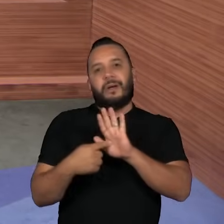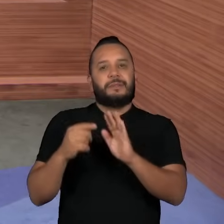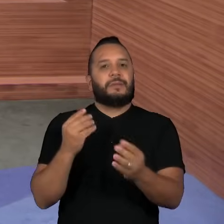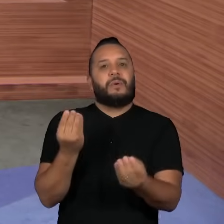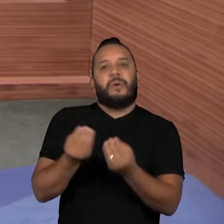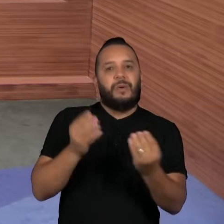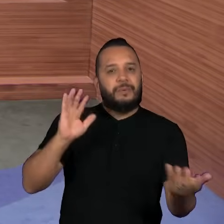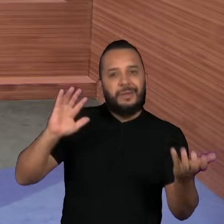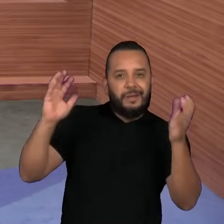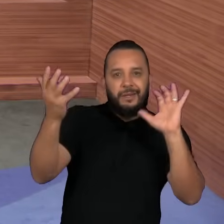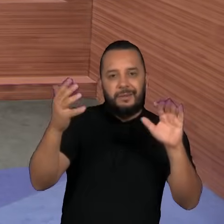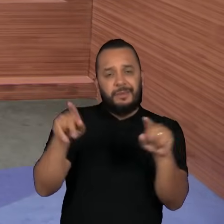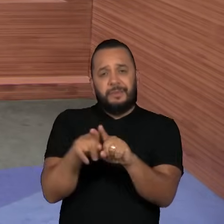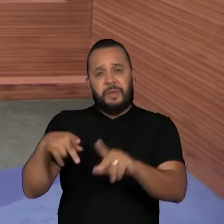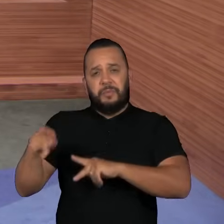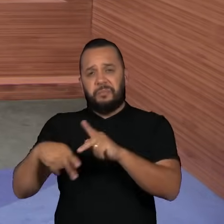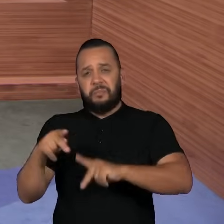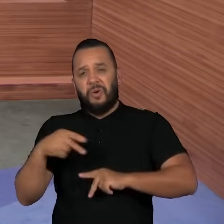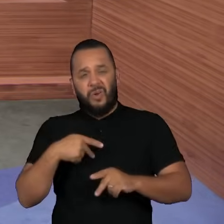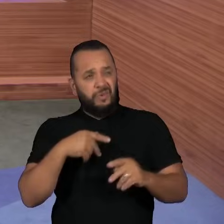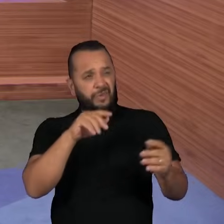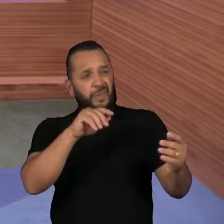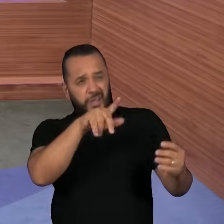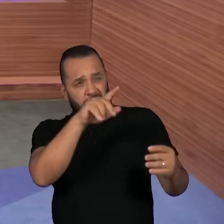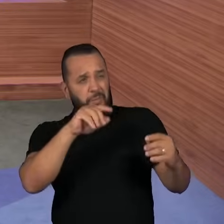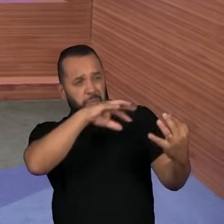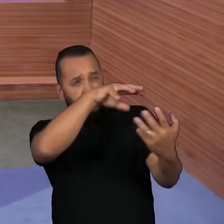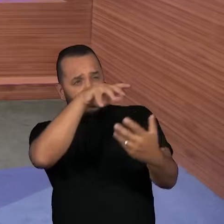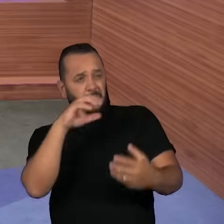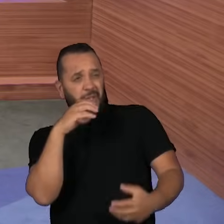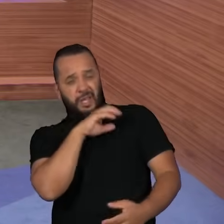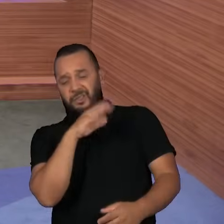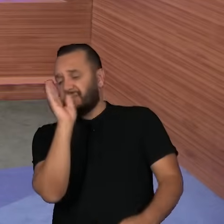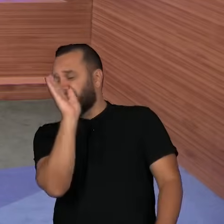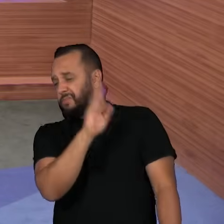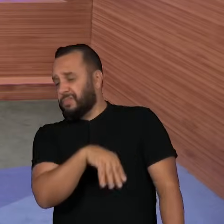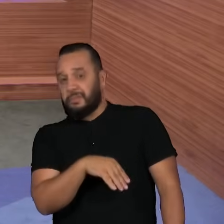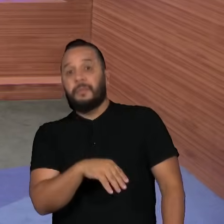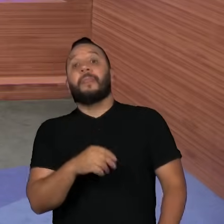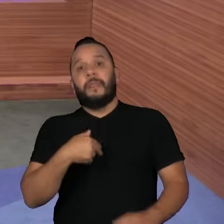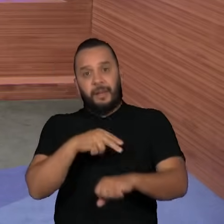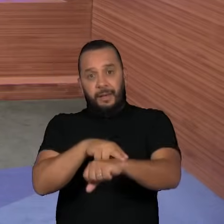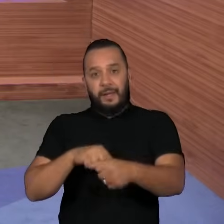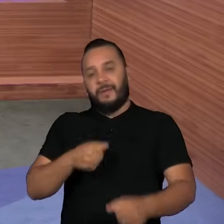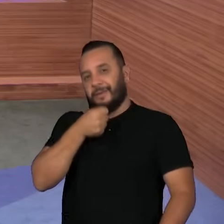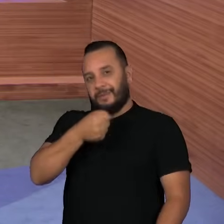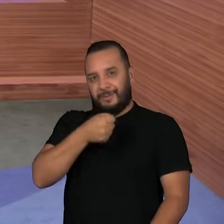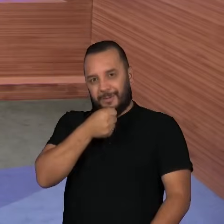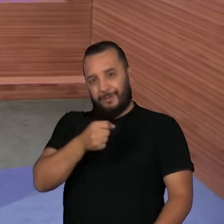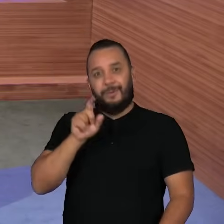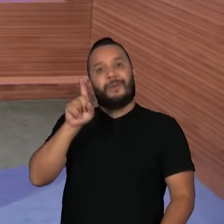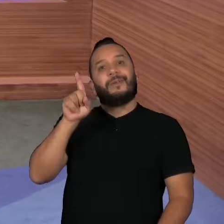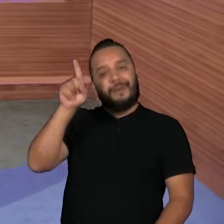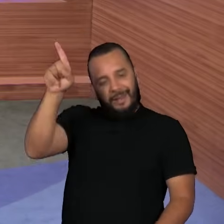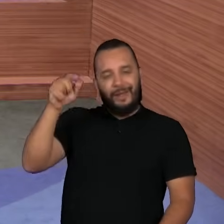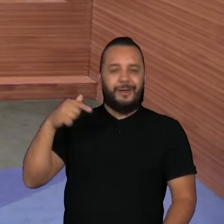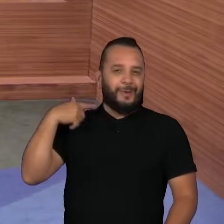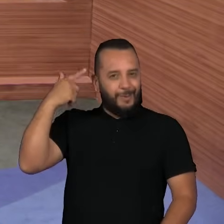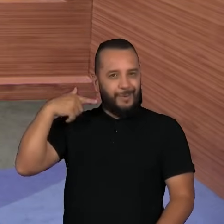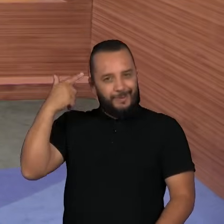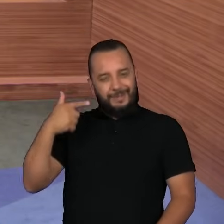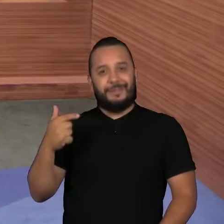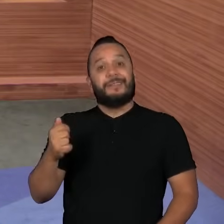da humanidade diante do aquecimento global. Bertrand foi entrevistado por Leão Serva, correspondente da TV Cultura em